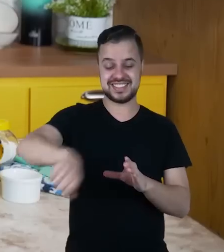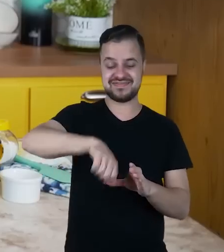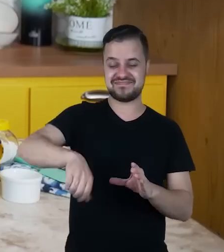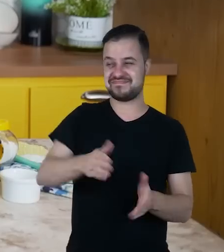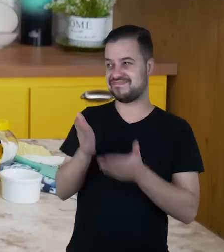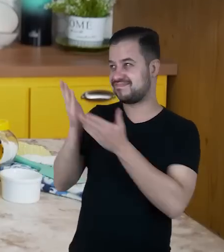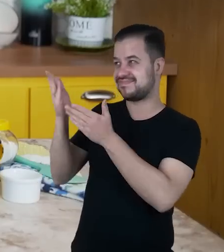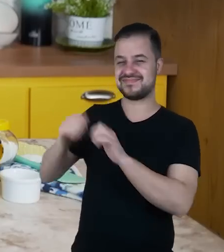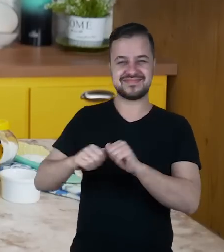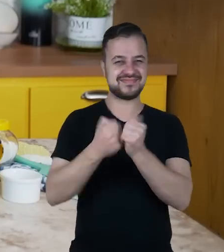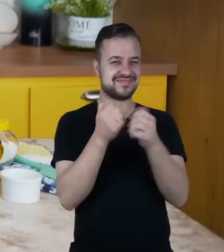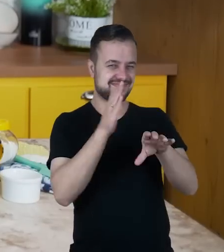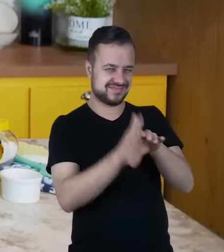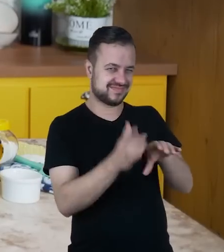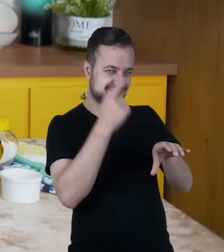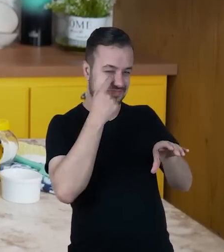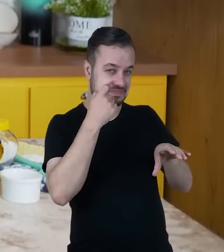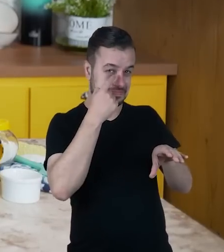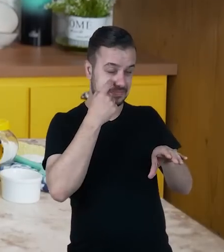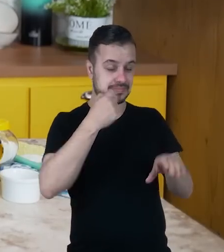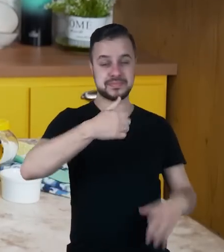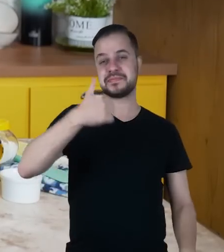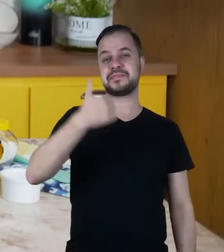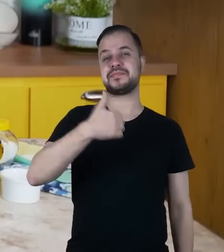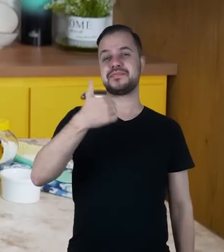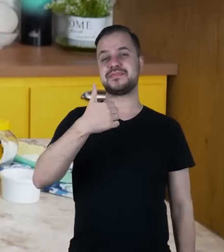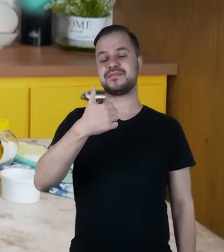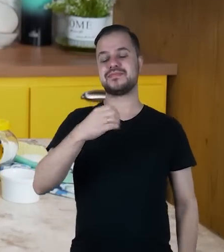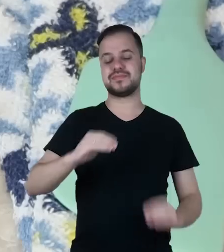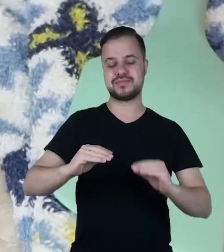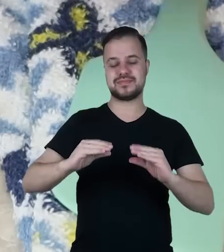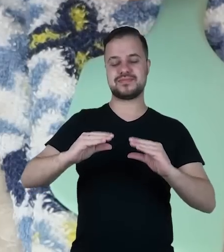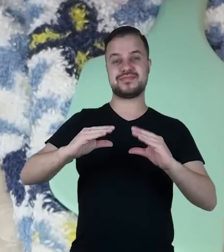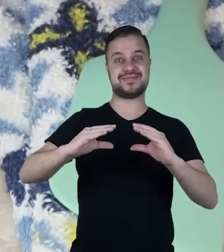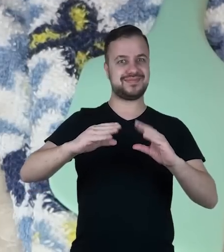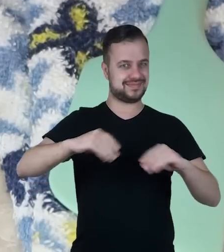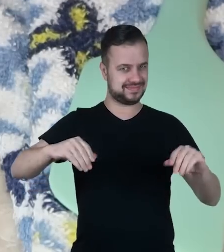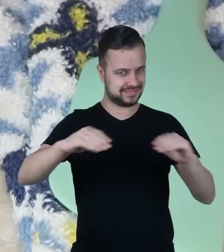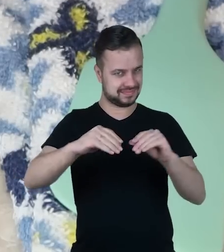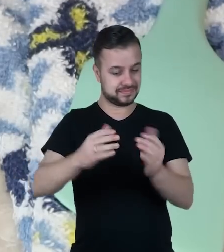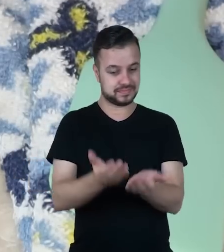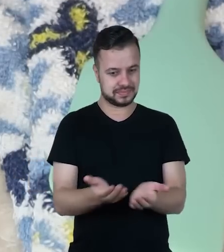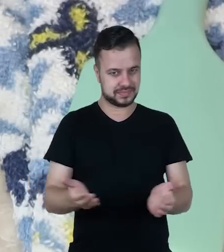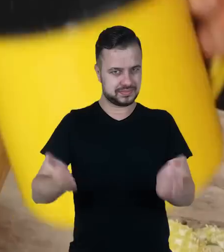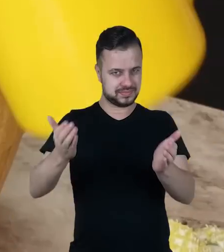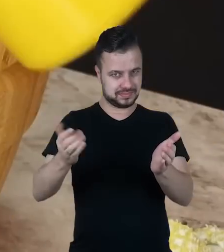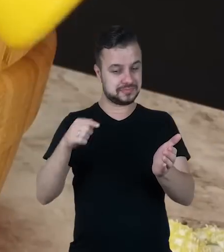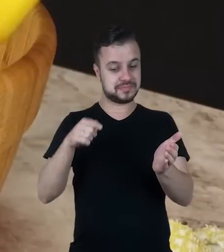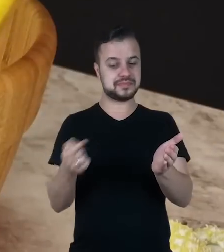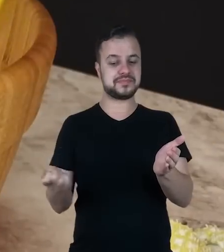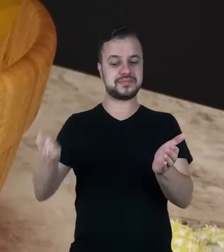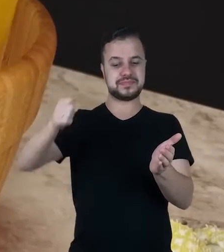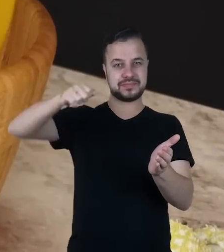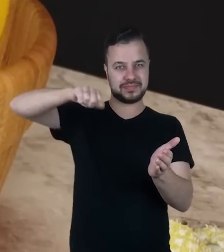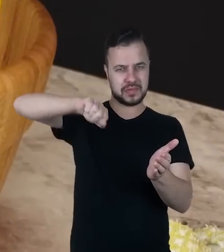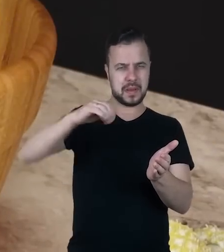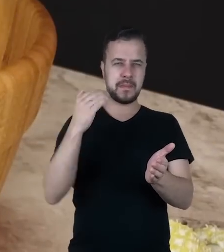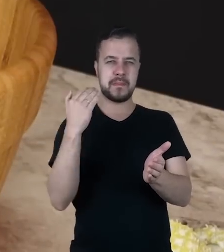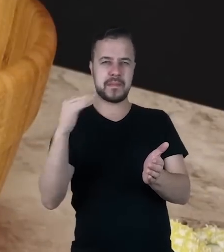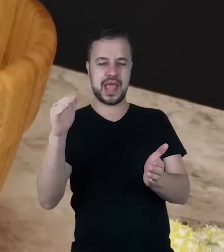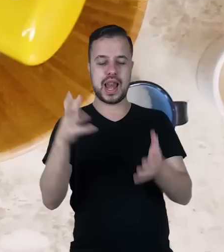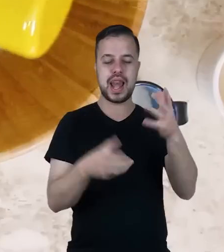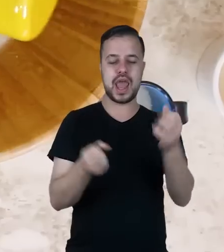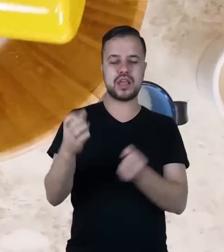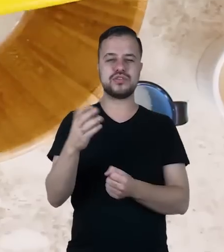E para fazer esse pãozinho de cebola, a primeira coisa que vamos fazer é ativar o fermento. E você vai colocar em uma tigela meia xícara de chá de leite